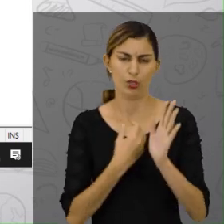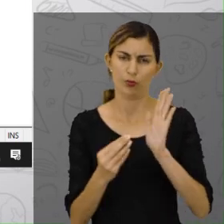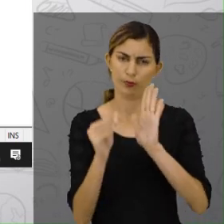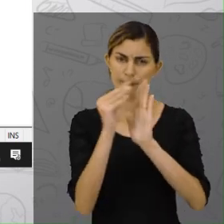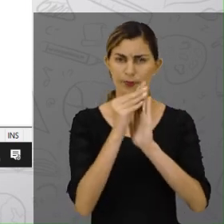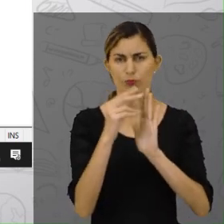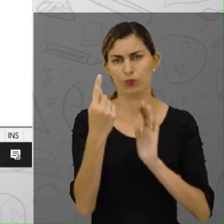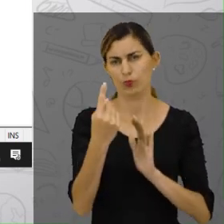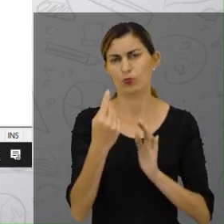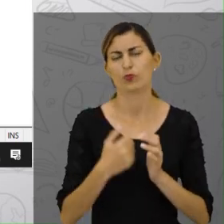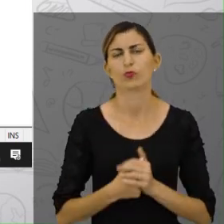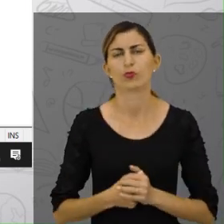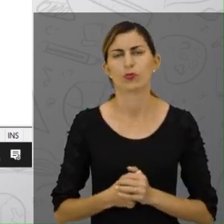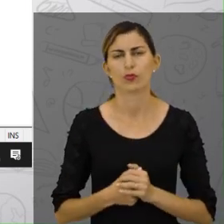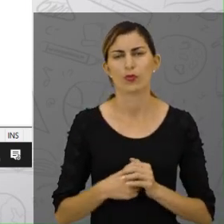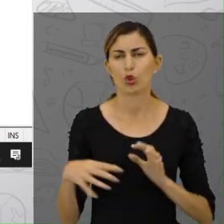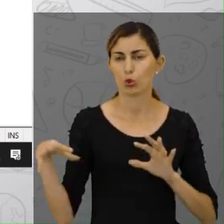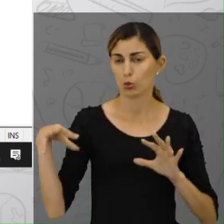1,